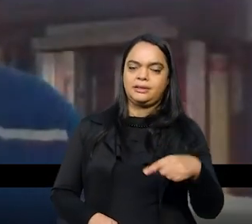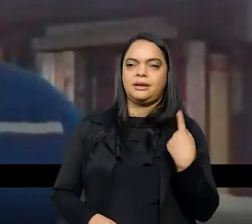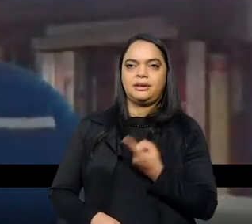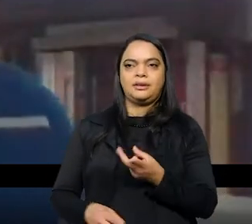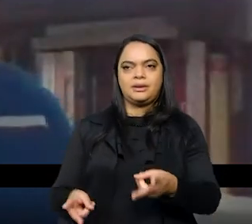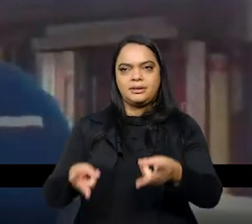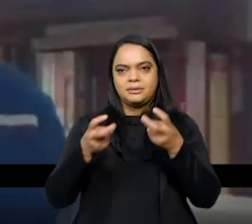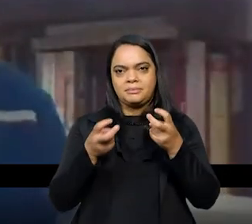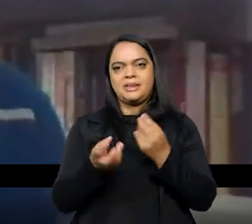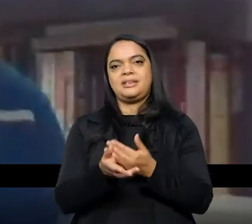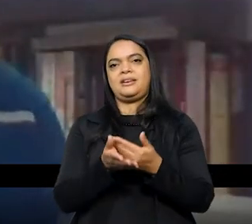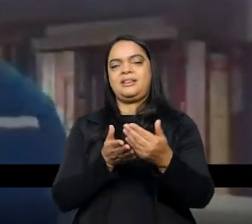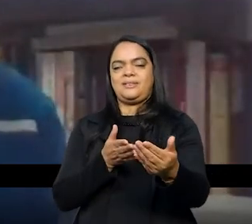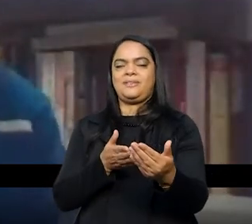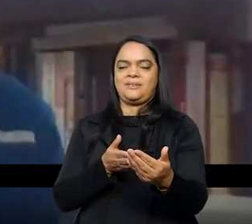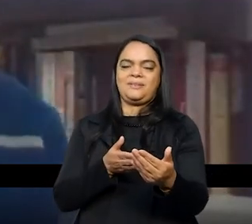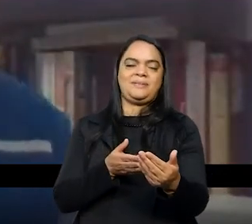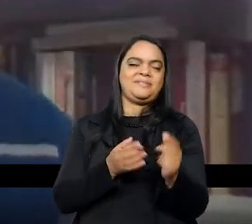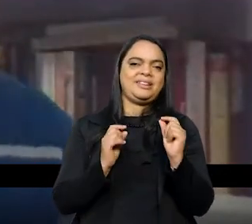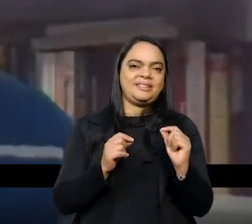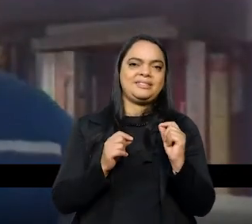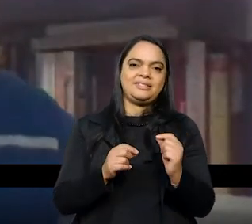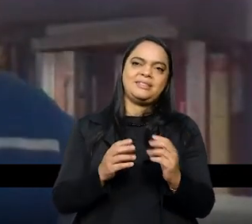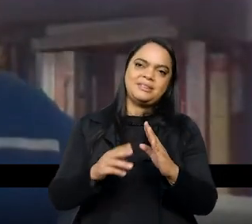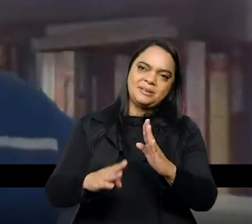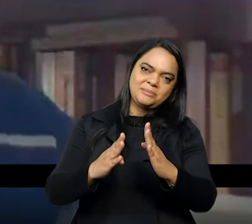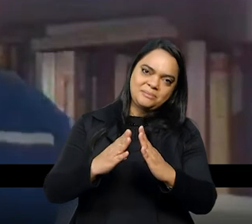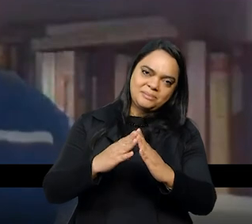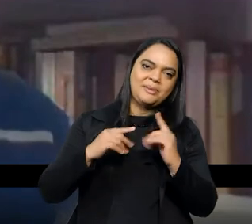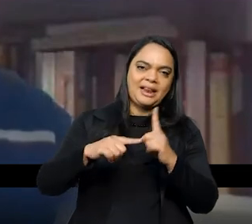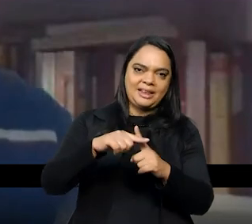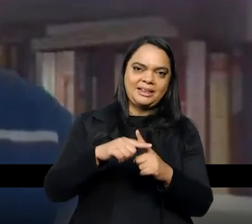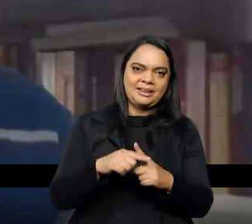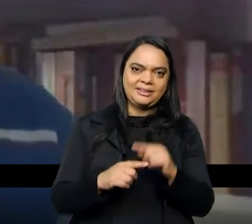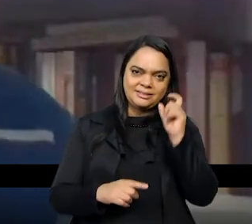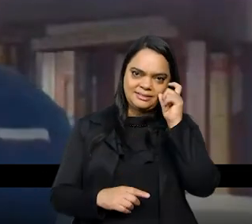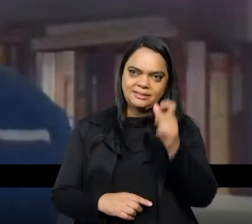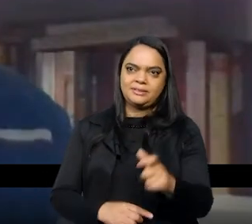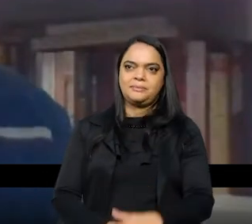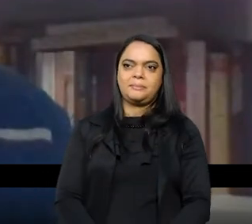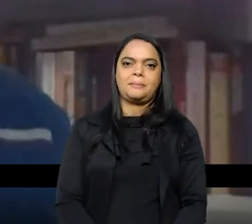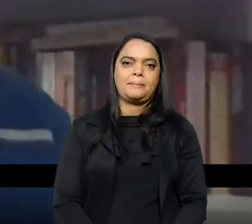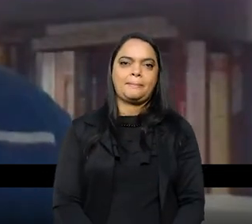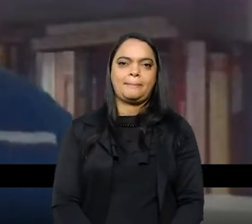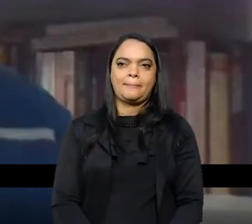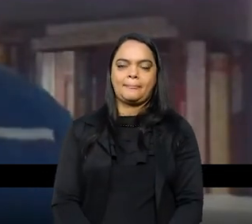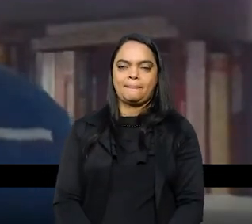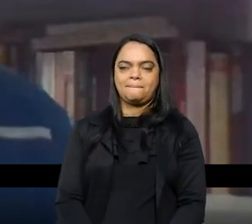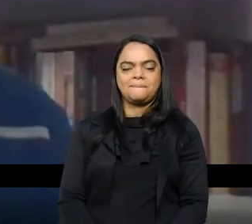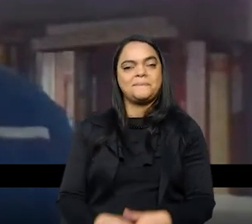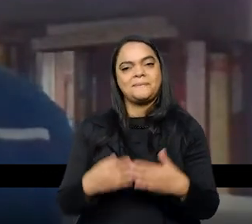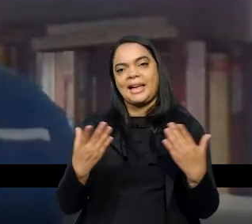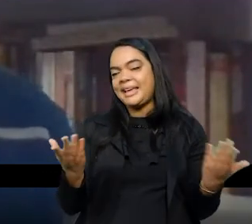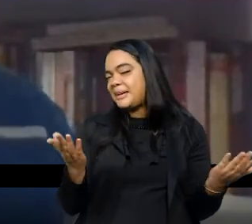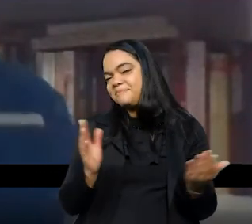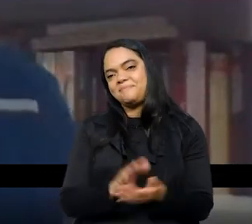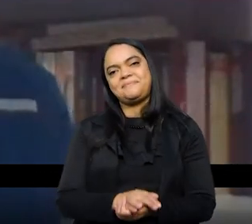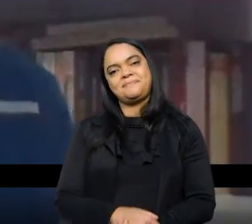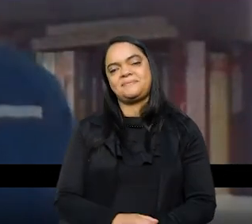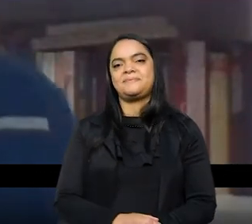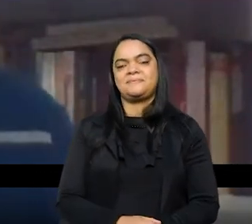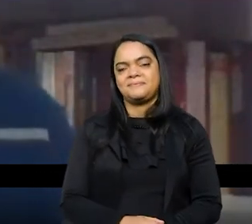as fundações pela igreja, né? É muito interessante. E aí, é isso aí.